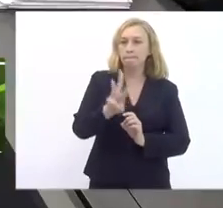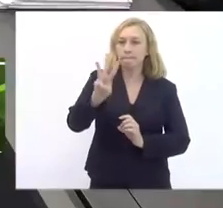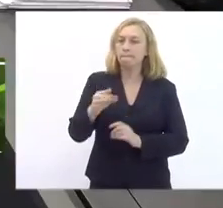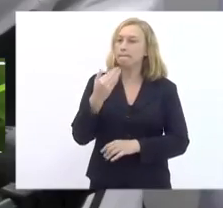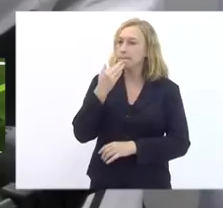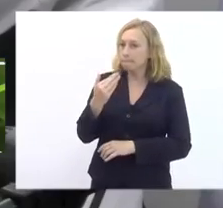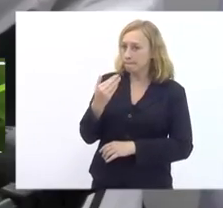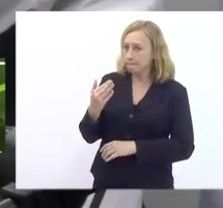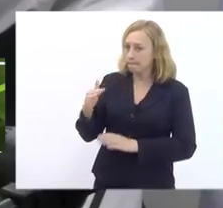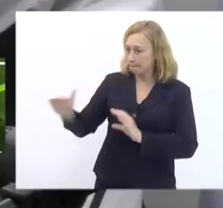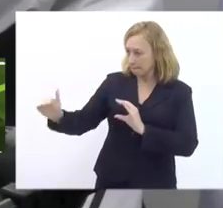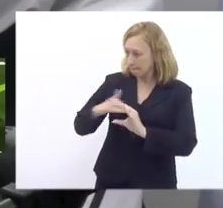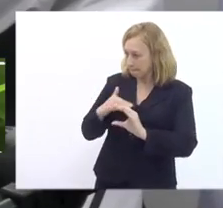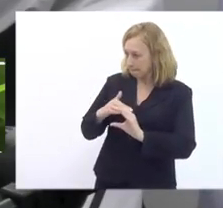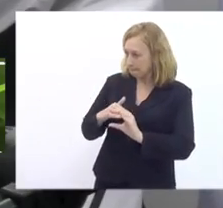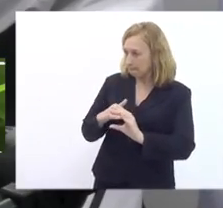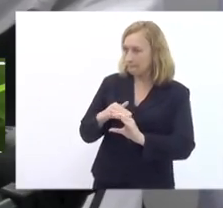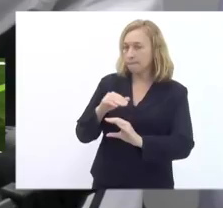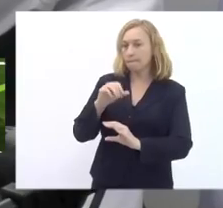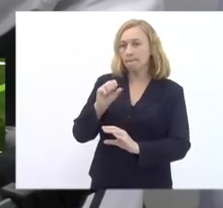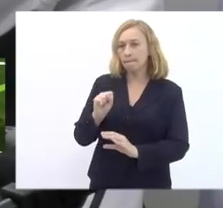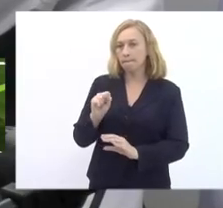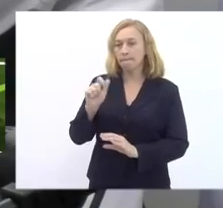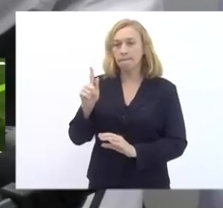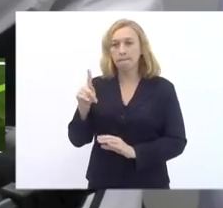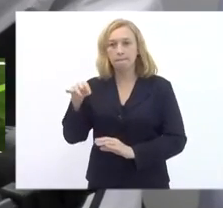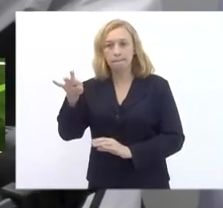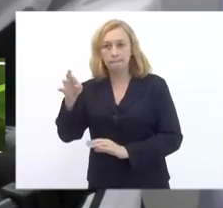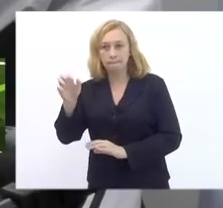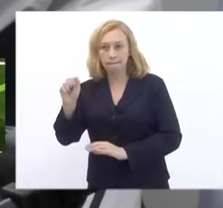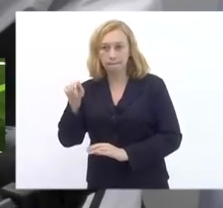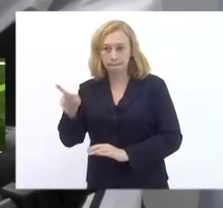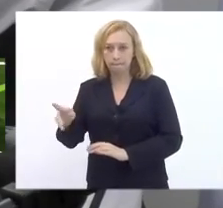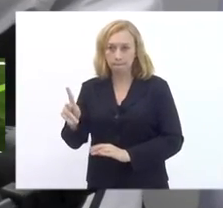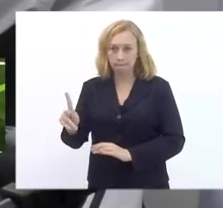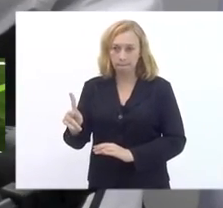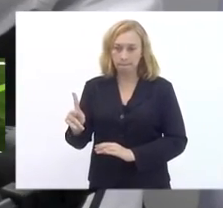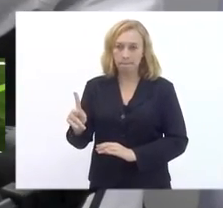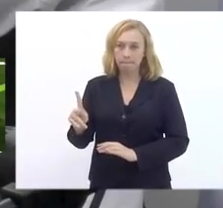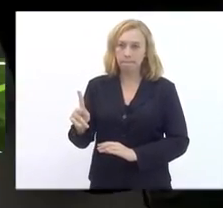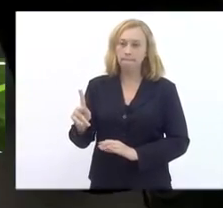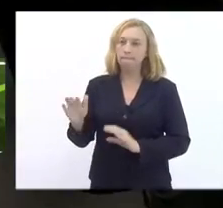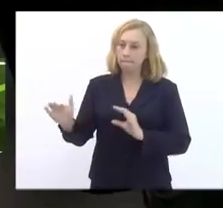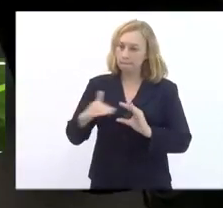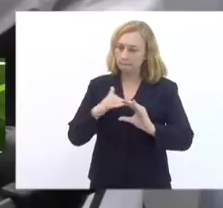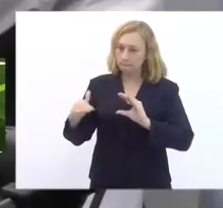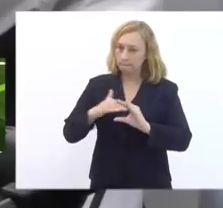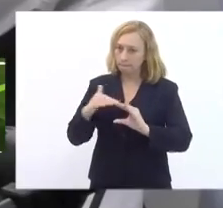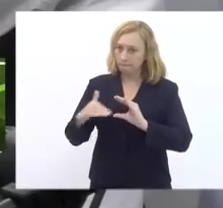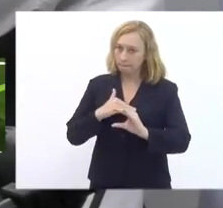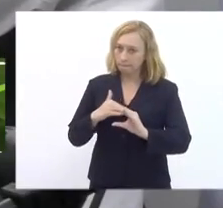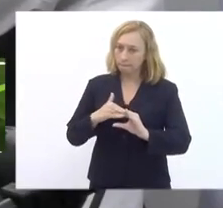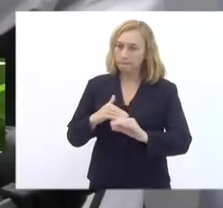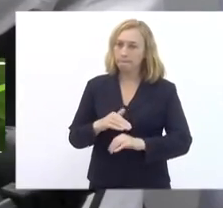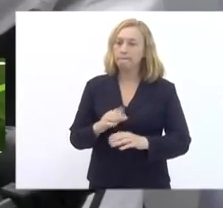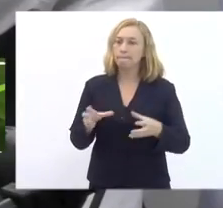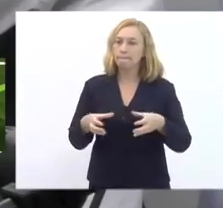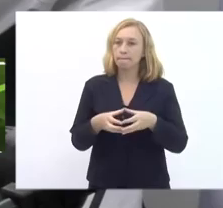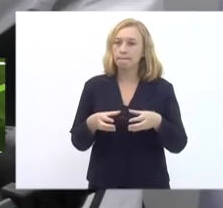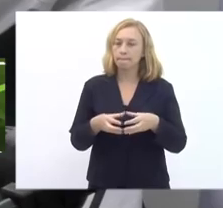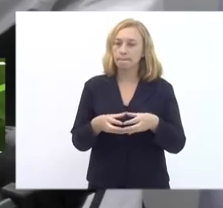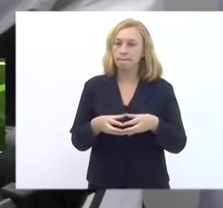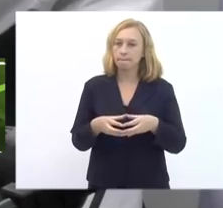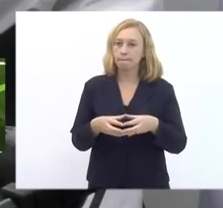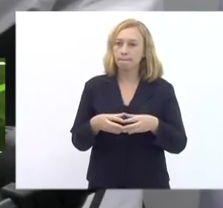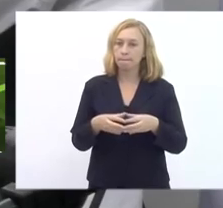você se encaminhe, a Getransp encaminhe, né? Você é um órgão auxiliar da Getransp, correto? Isso. Encaminhe a Comissão Parlamentar de